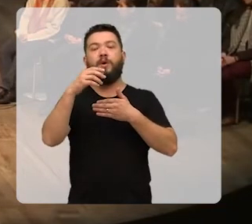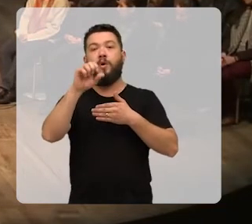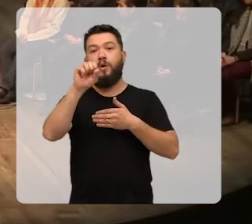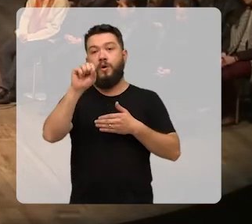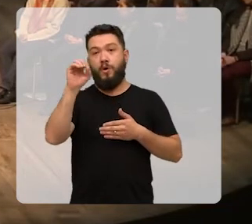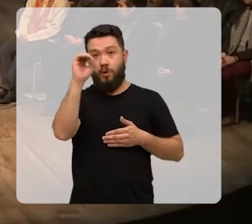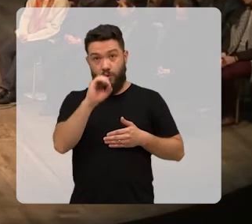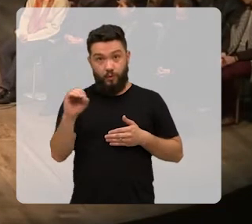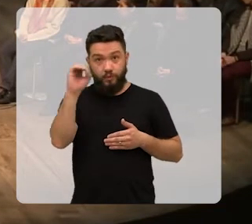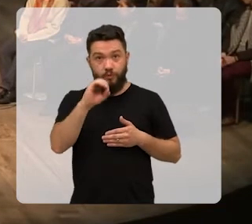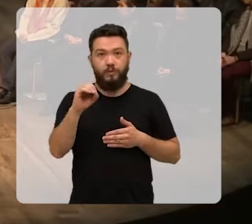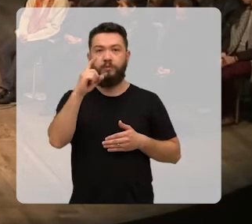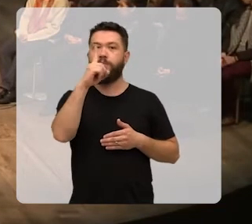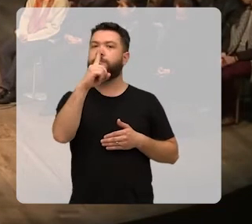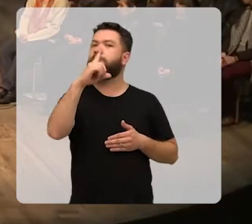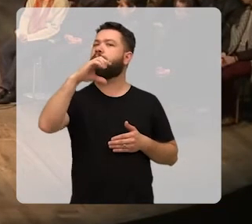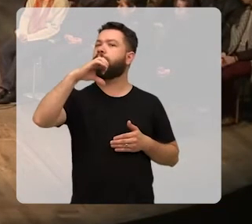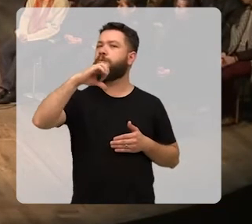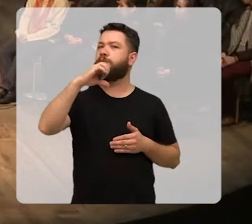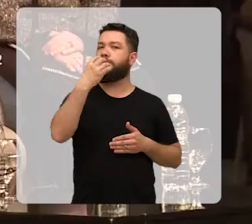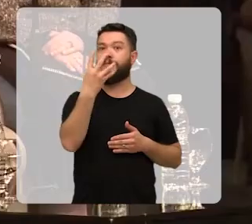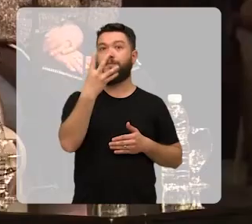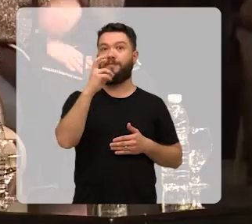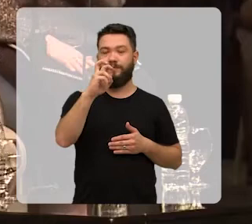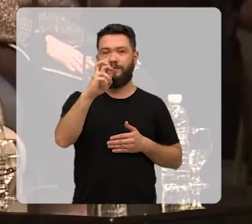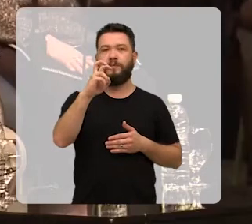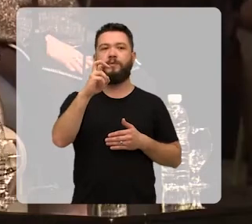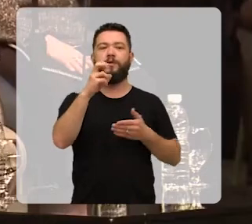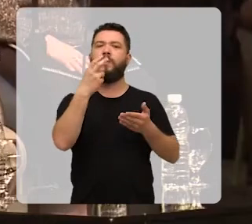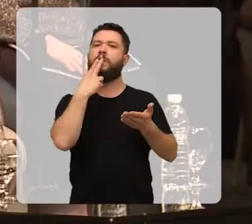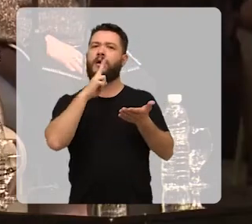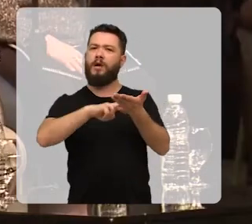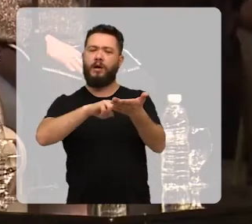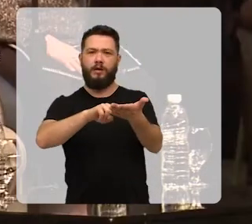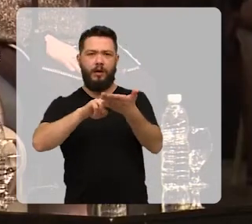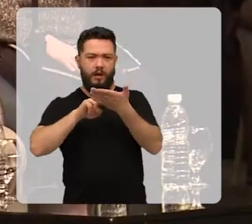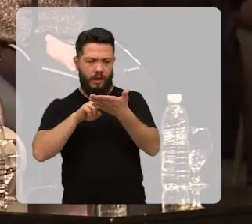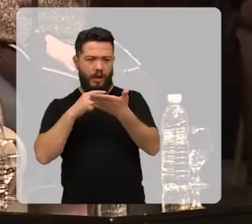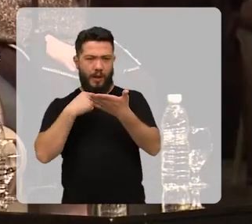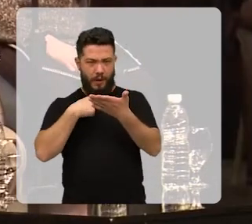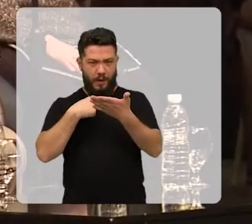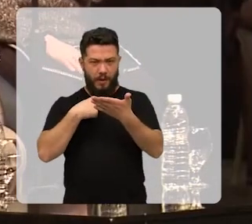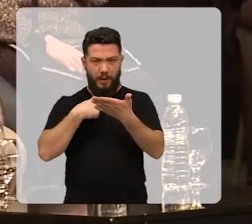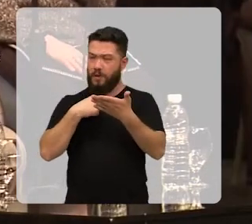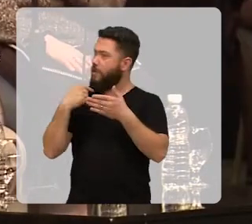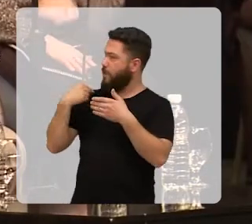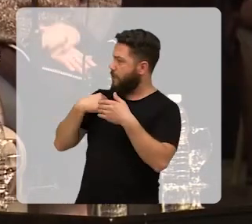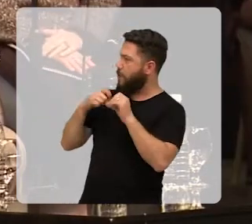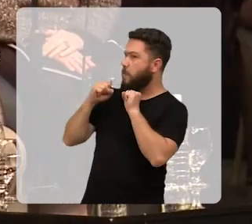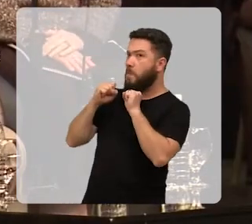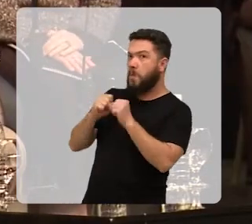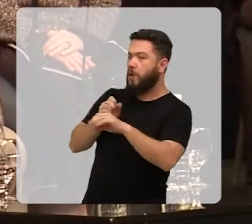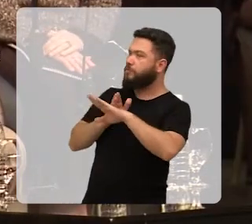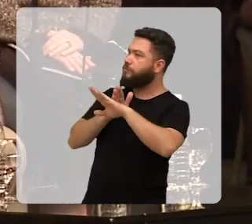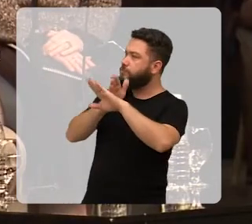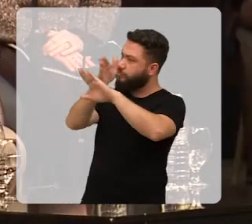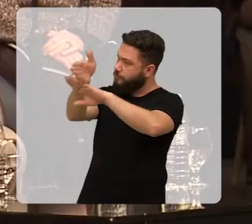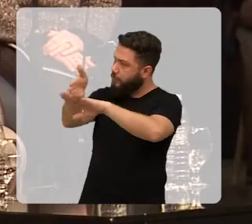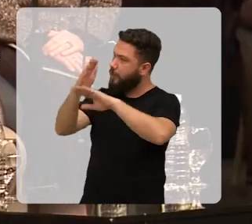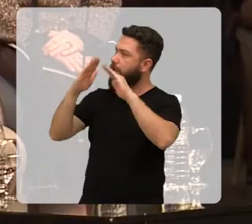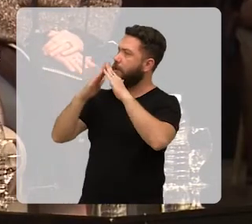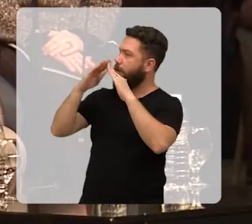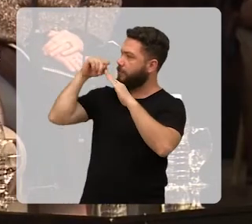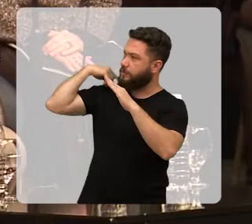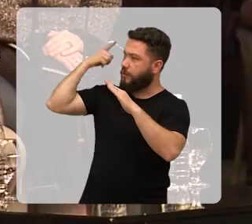de Otto Frank que queria saber se podia receber visitas no santuário onde